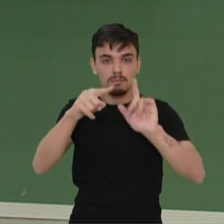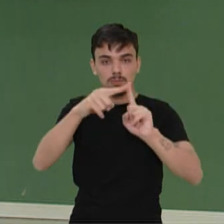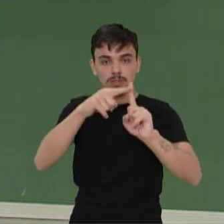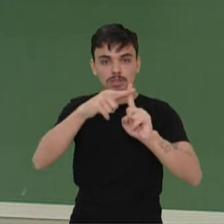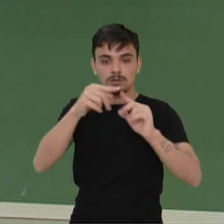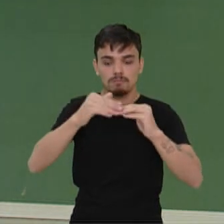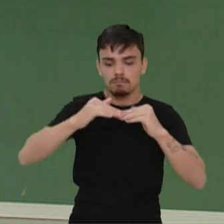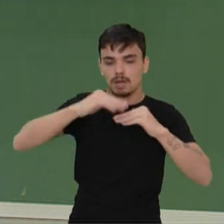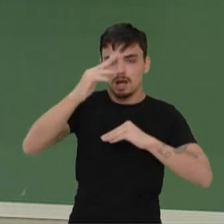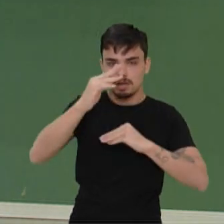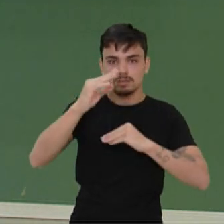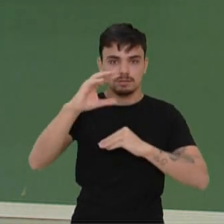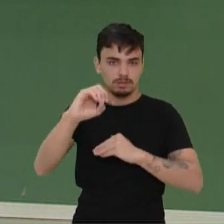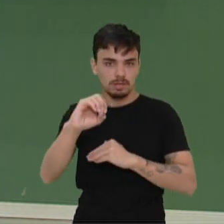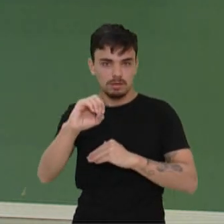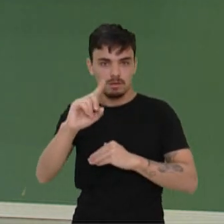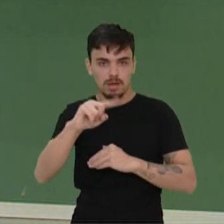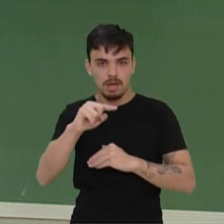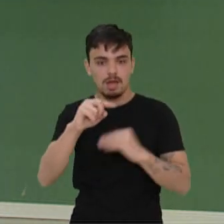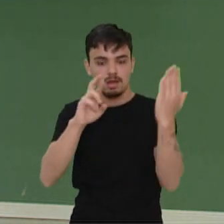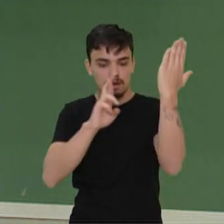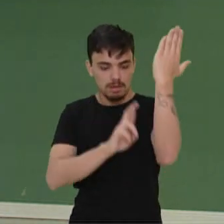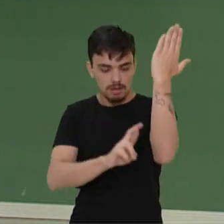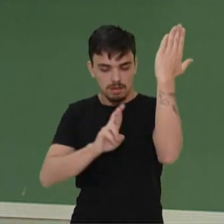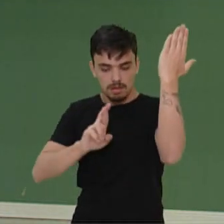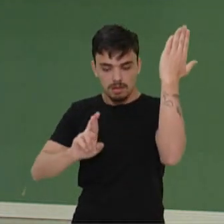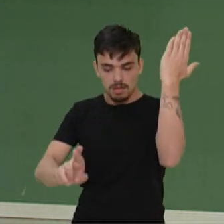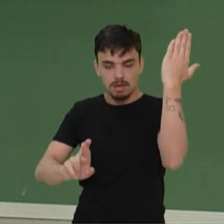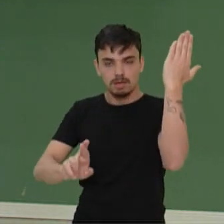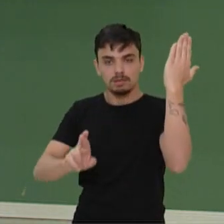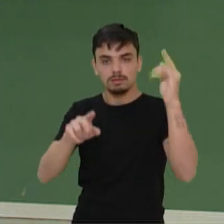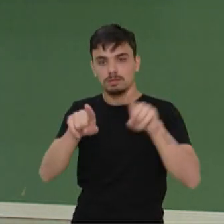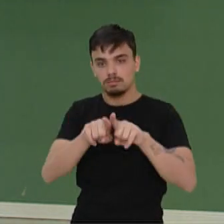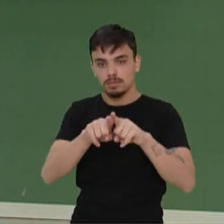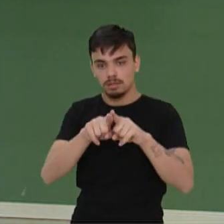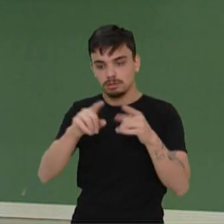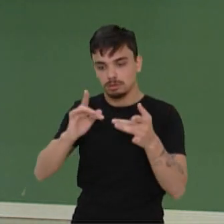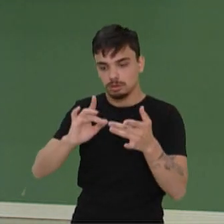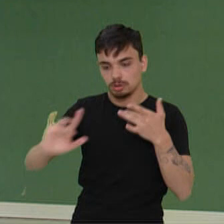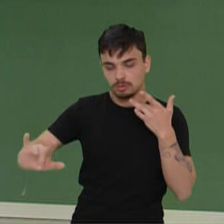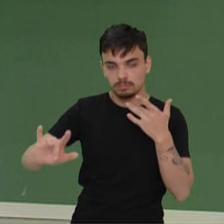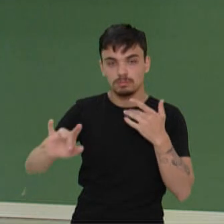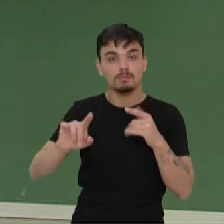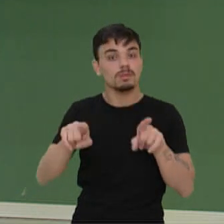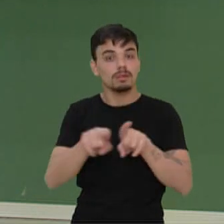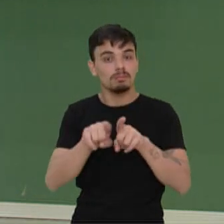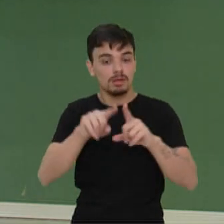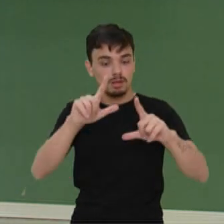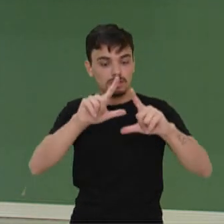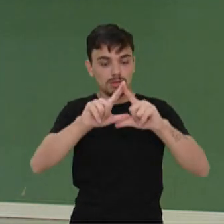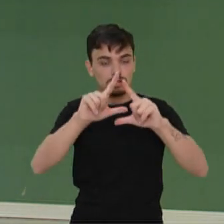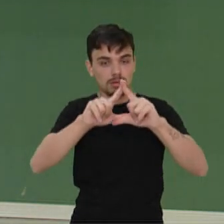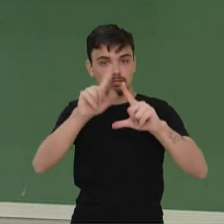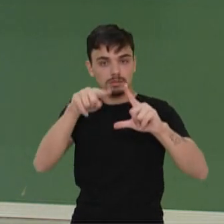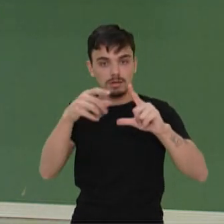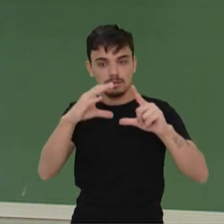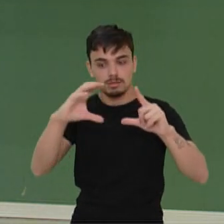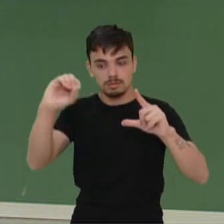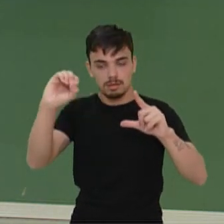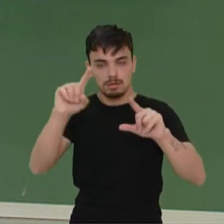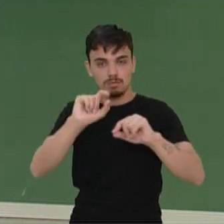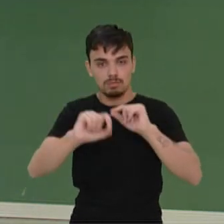vão ser raízes reais e distintas. Se o delta for igual a zero, significa que as raízes são reais, mas